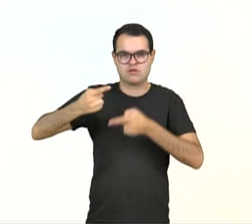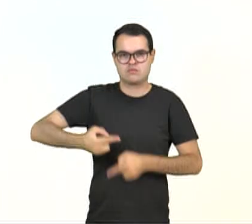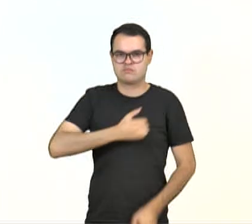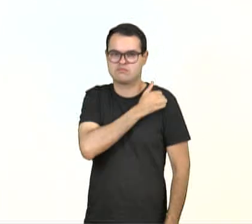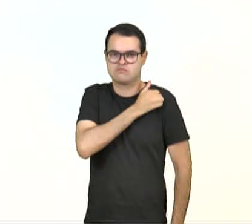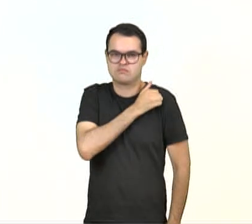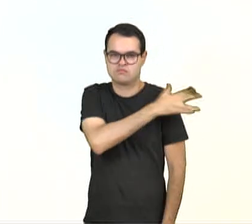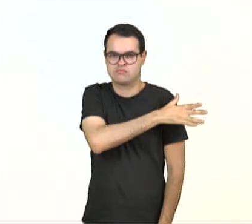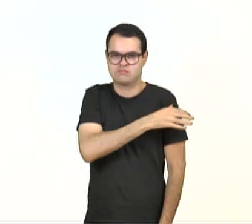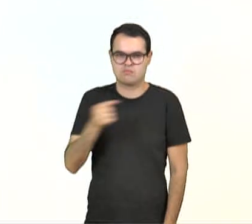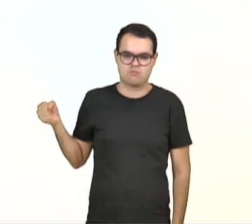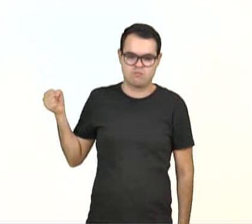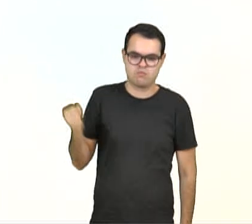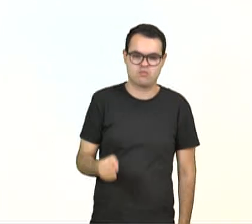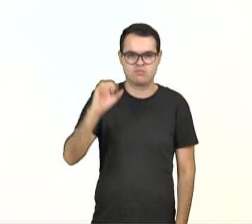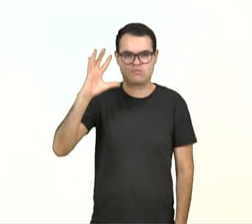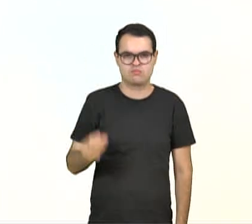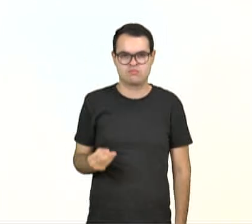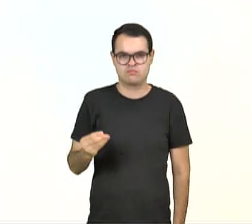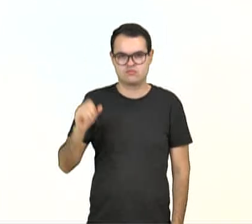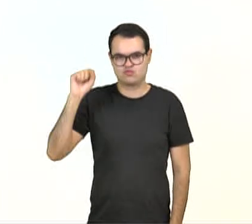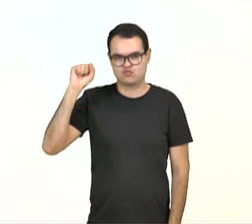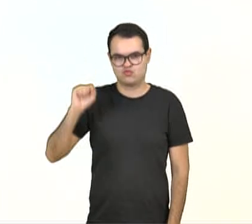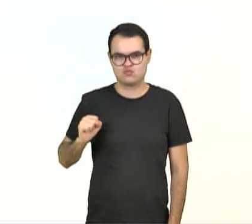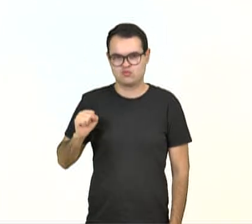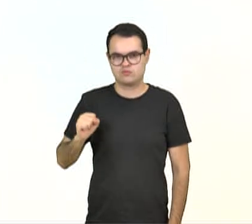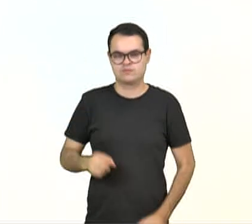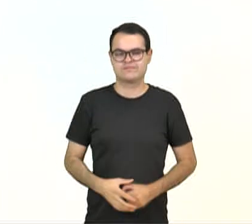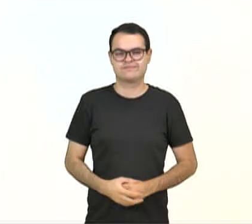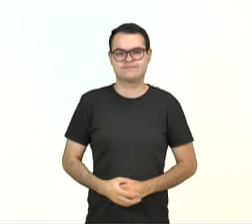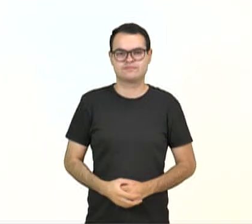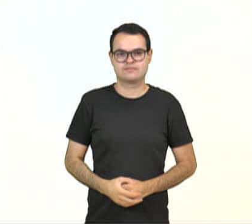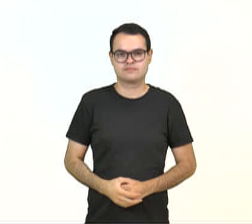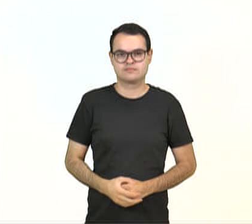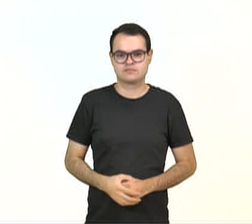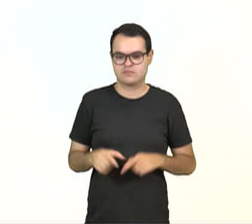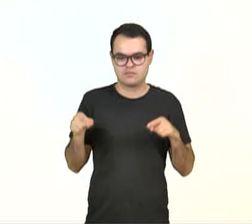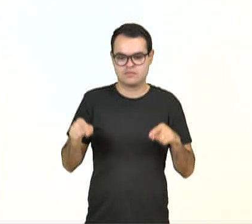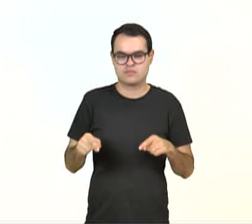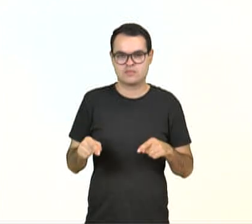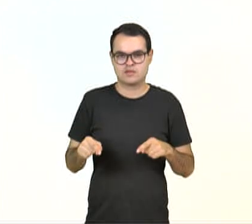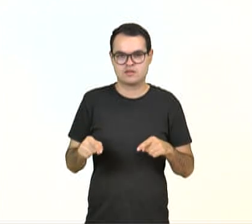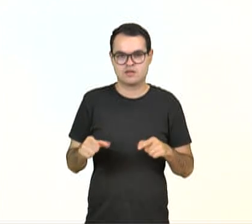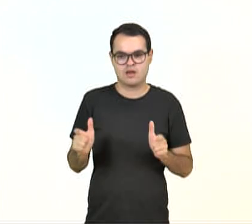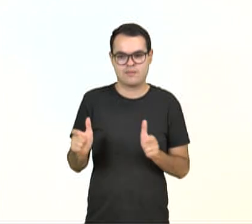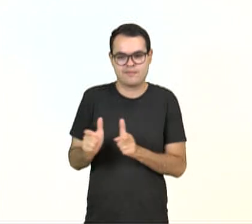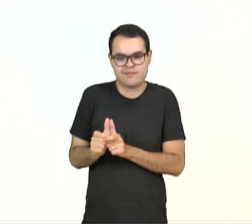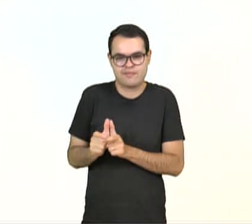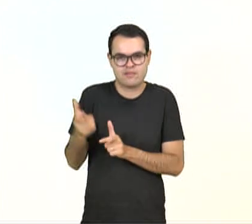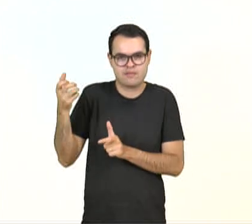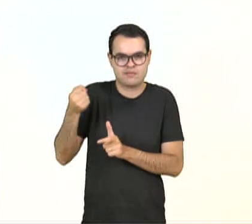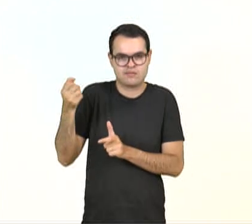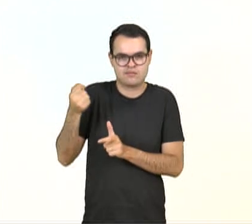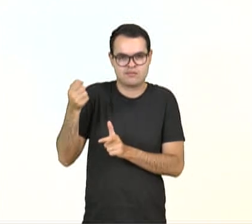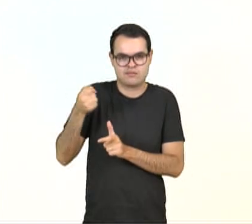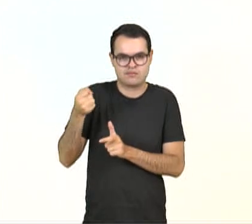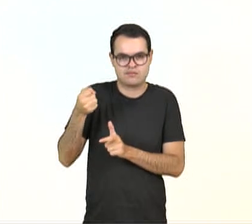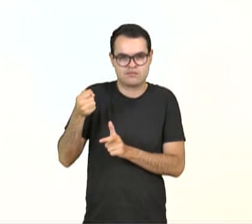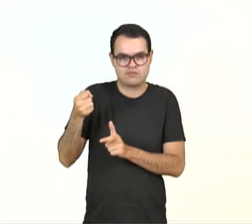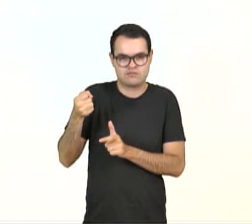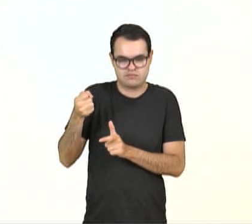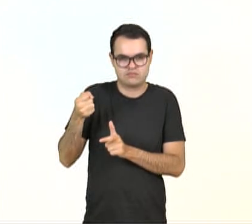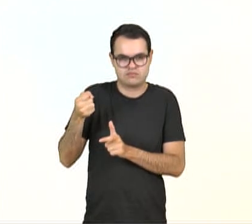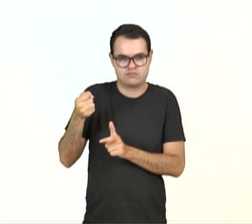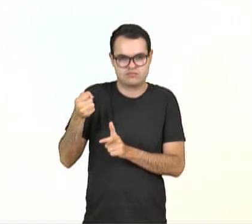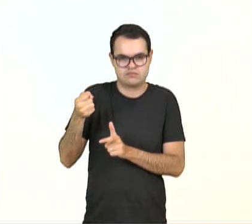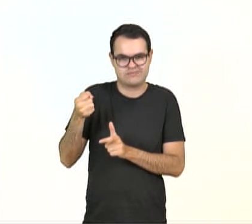racial implantada na África do Sul. De acordo com esse regime, a minoria branca, os